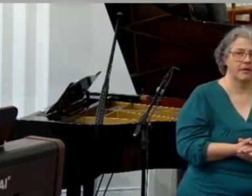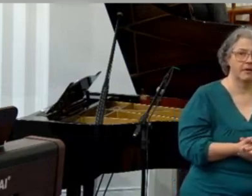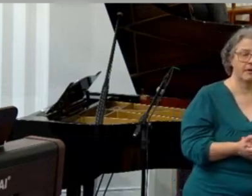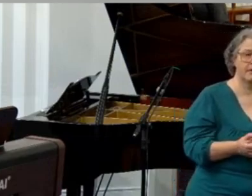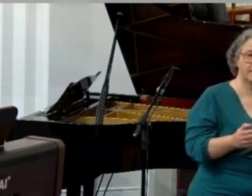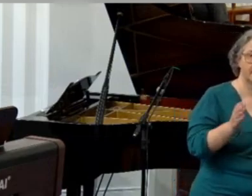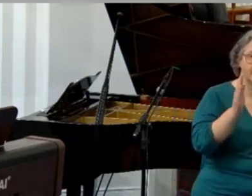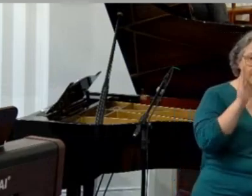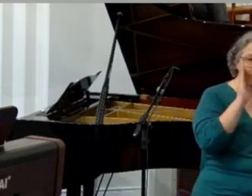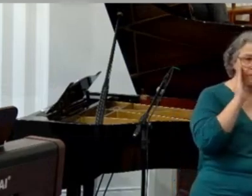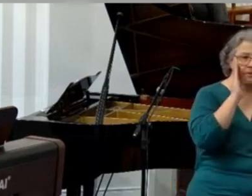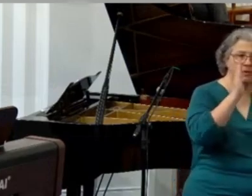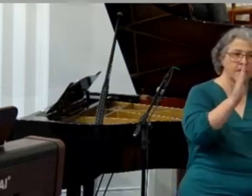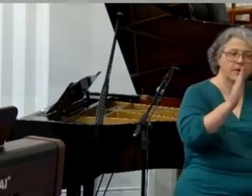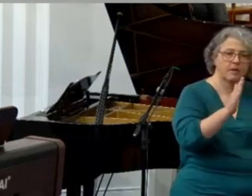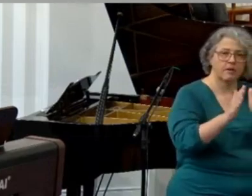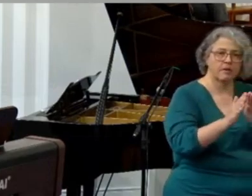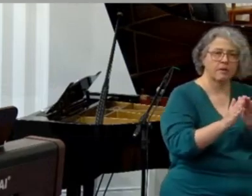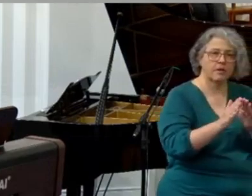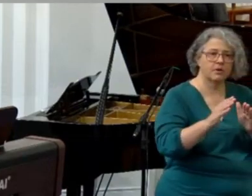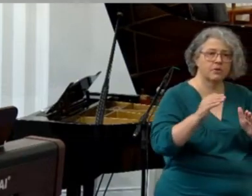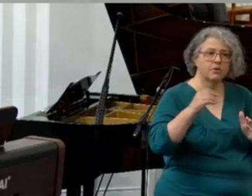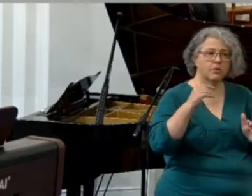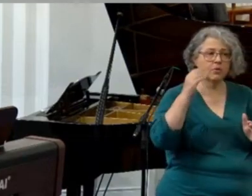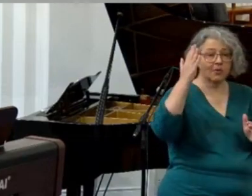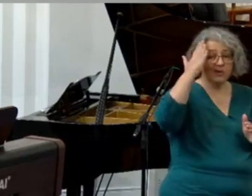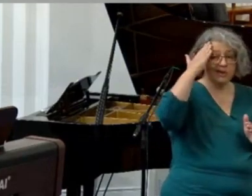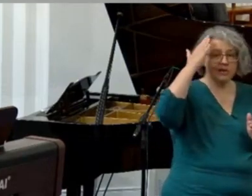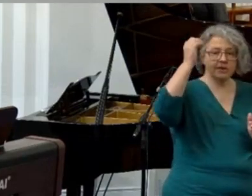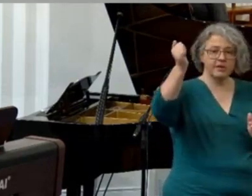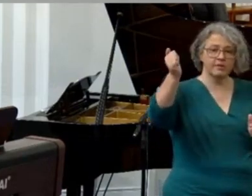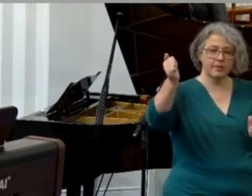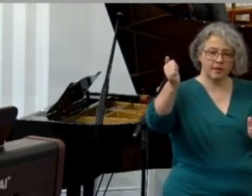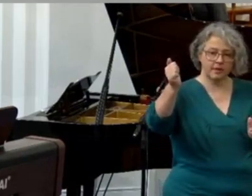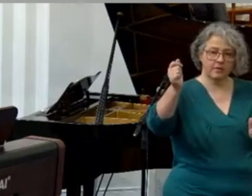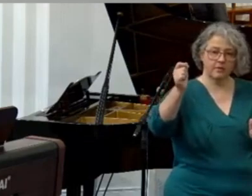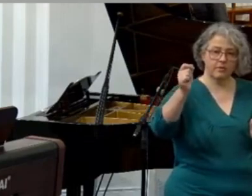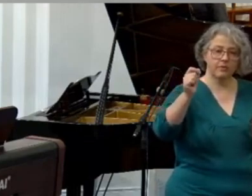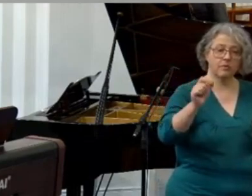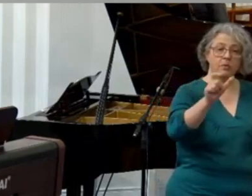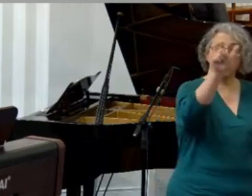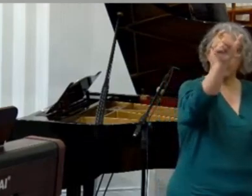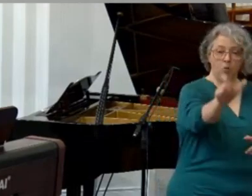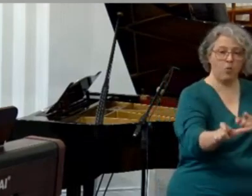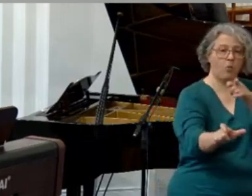um sábio discernimento a respeito do outro.